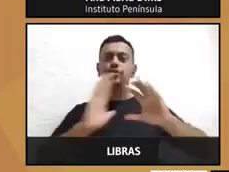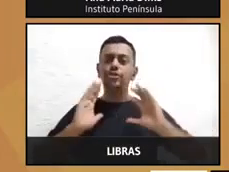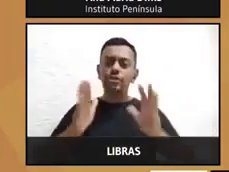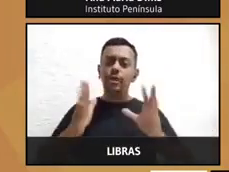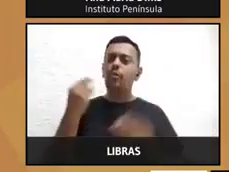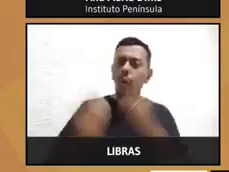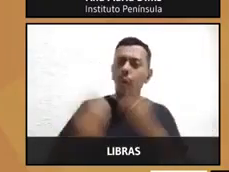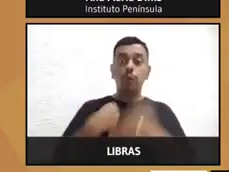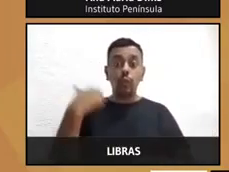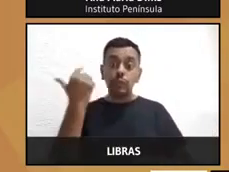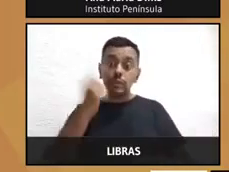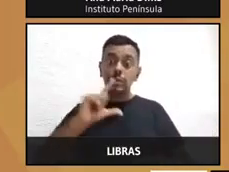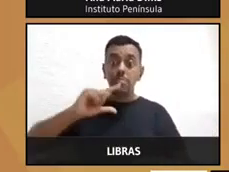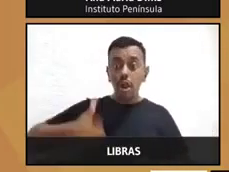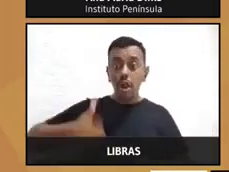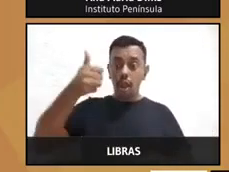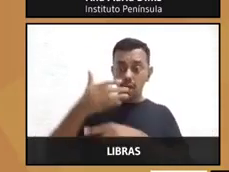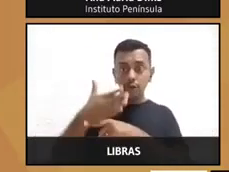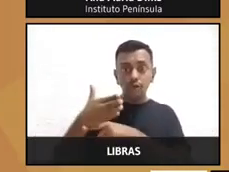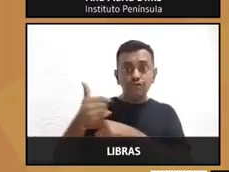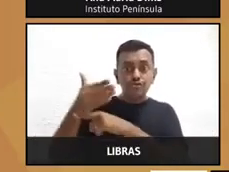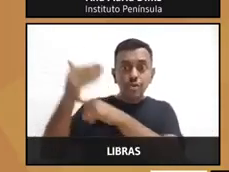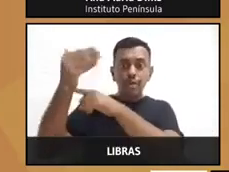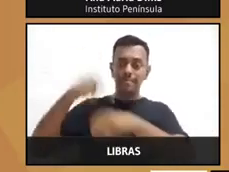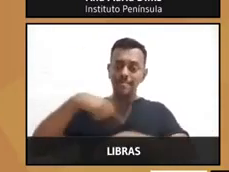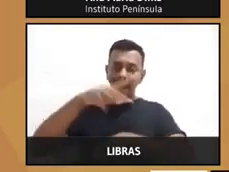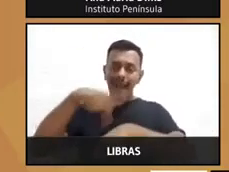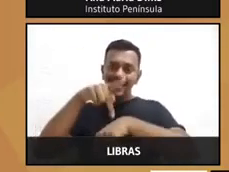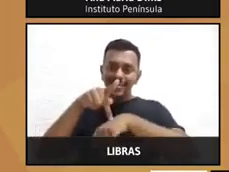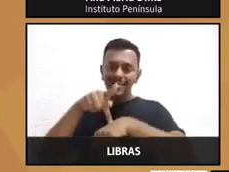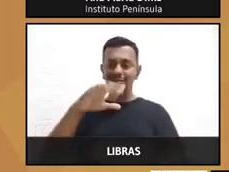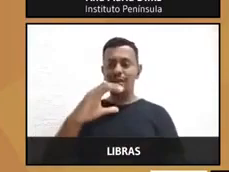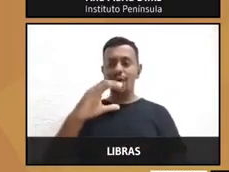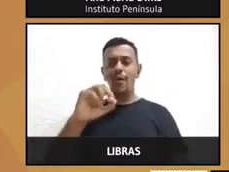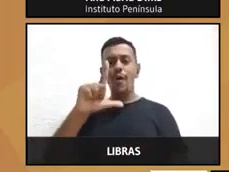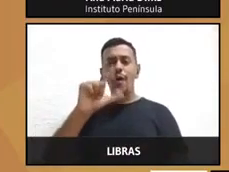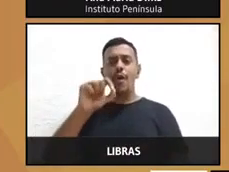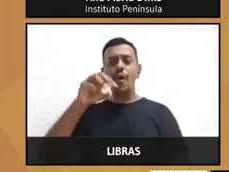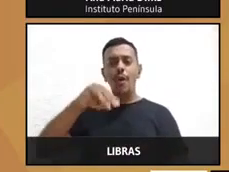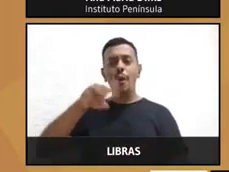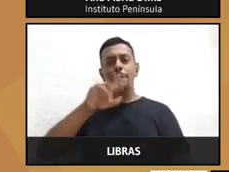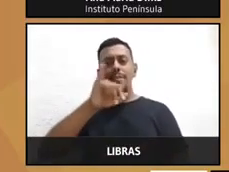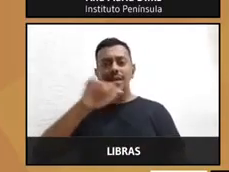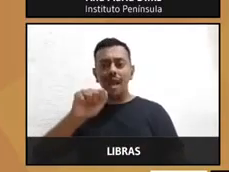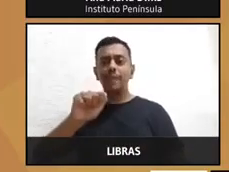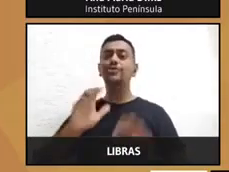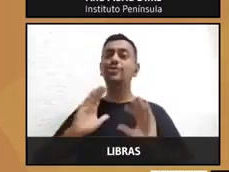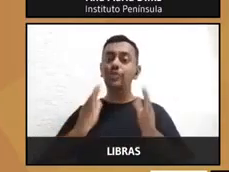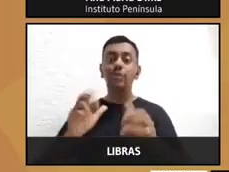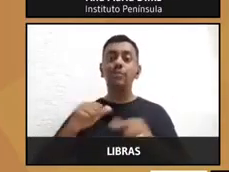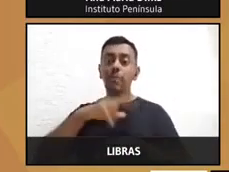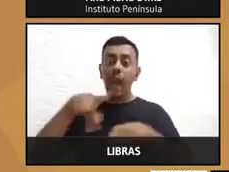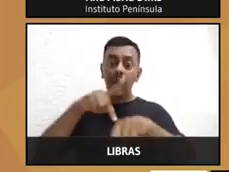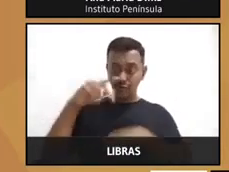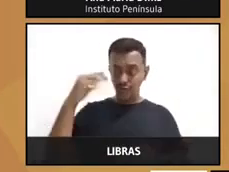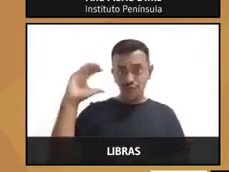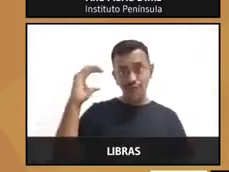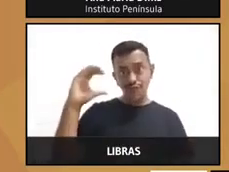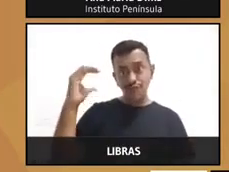melhorar a tecnologia. A Colômbia, que uma das primeiras coisas que